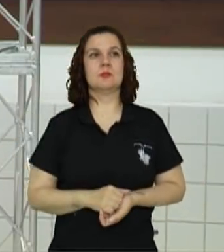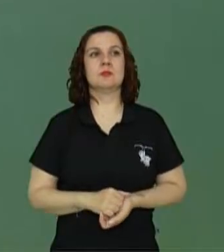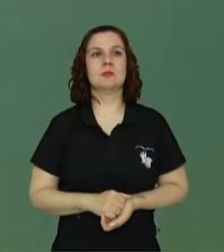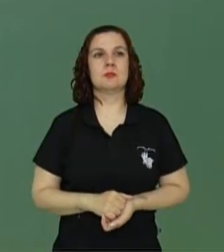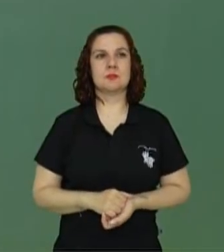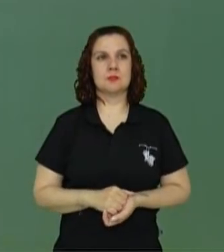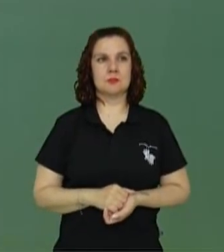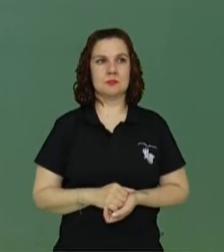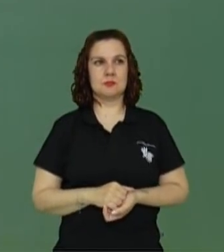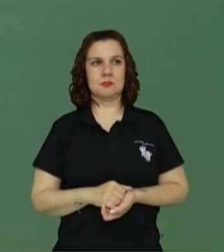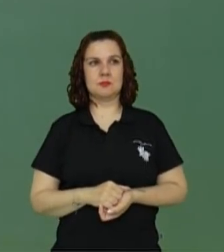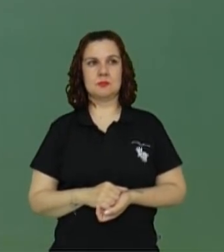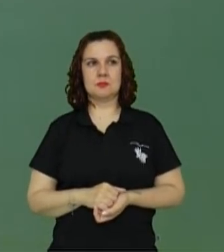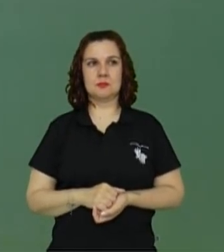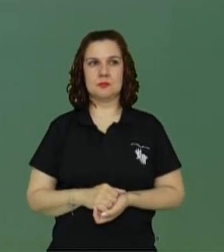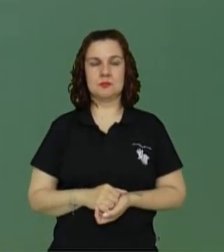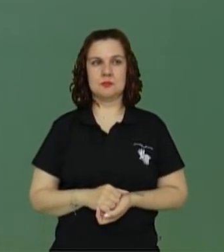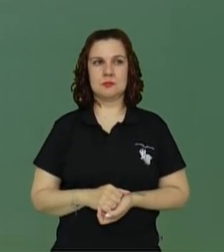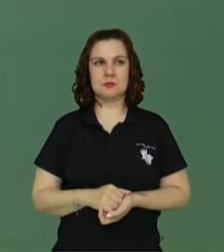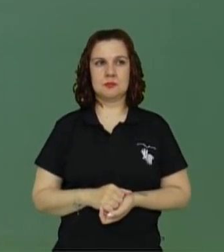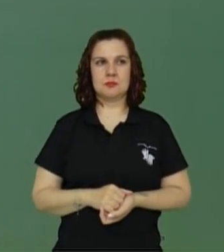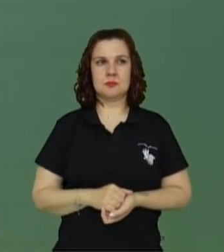A, B,